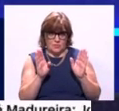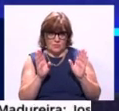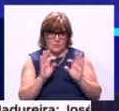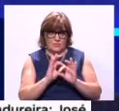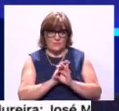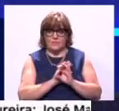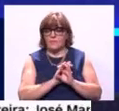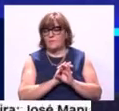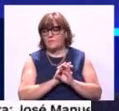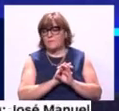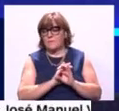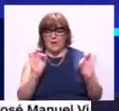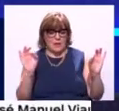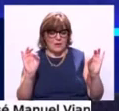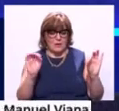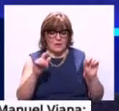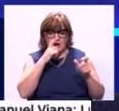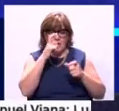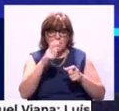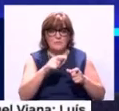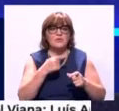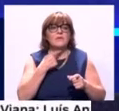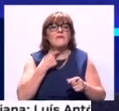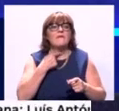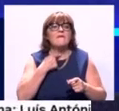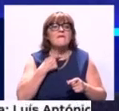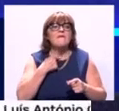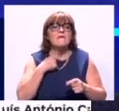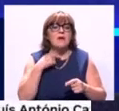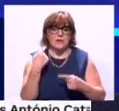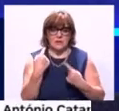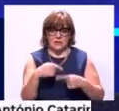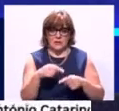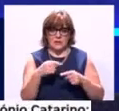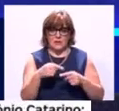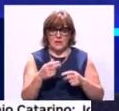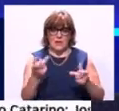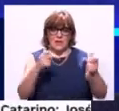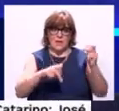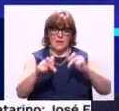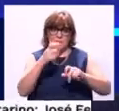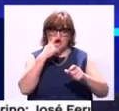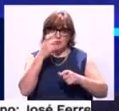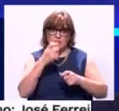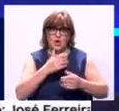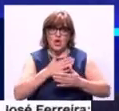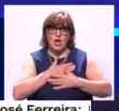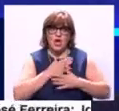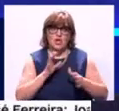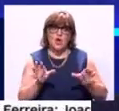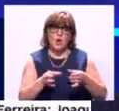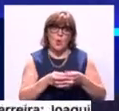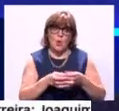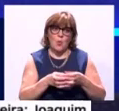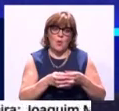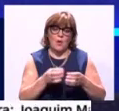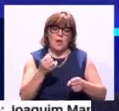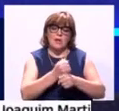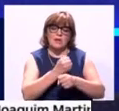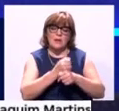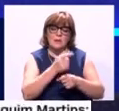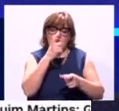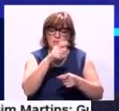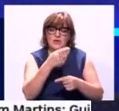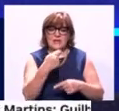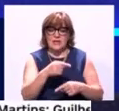foi fantástico. Aquelas pessoas estão ávidas de que apareçam pessoas do... É o nosso clube, compreende? O trabalho que essas